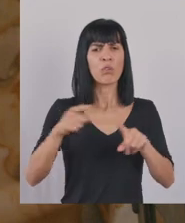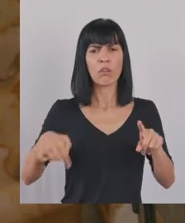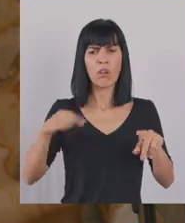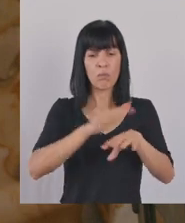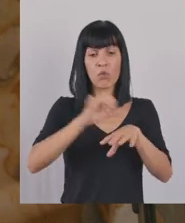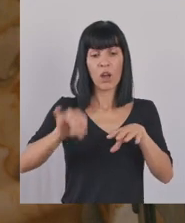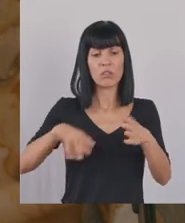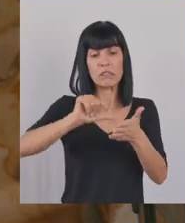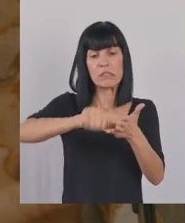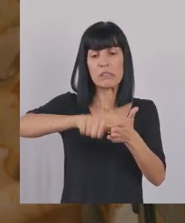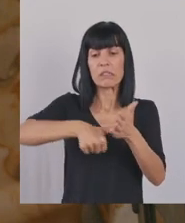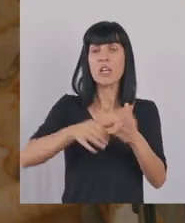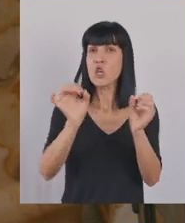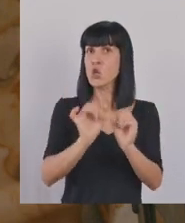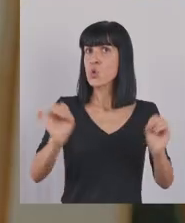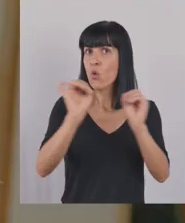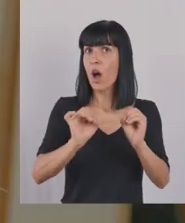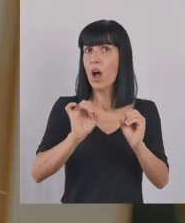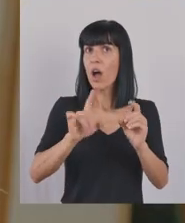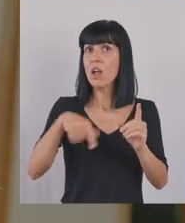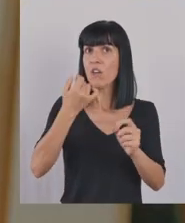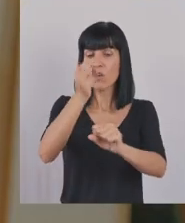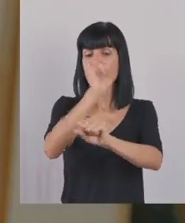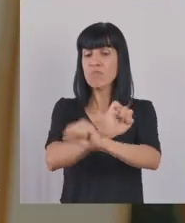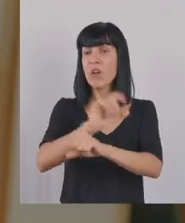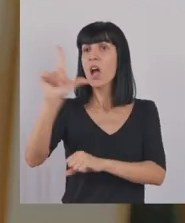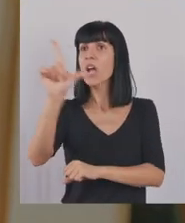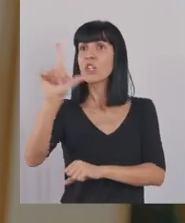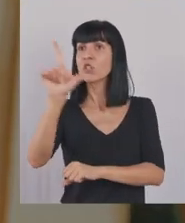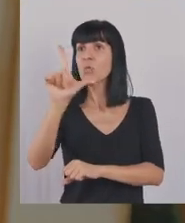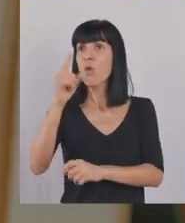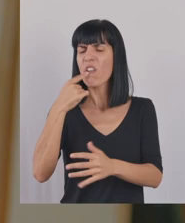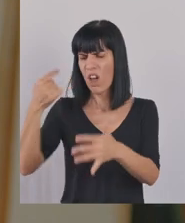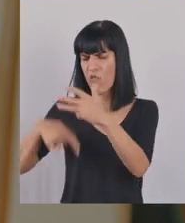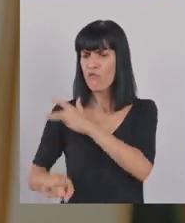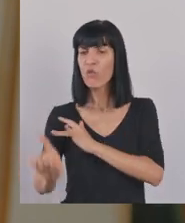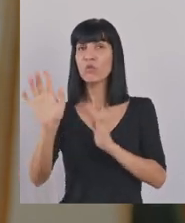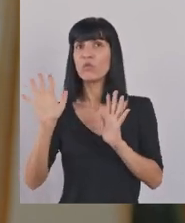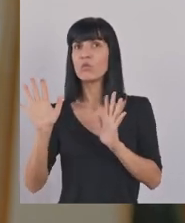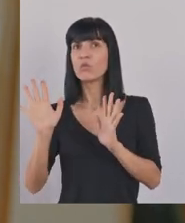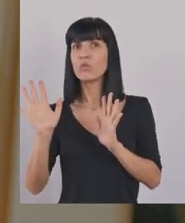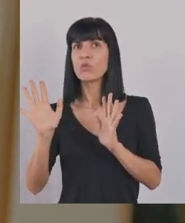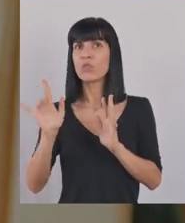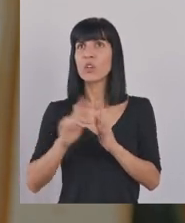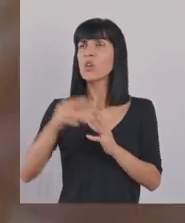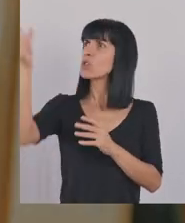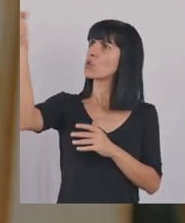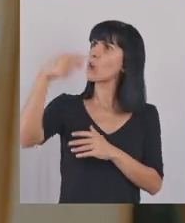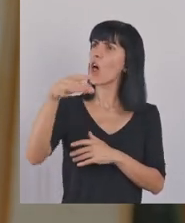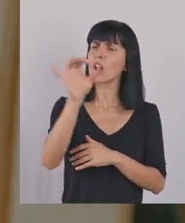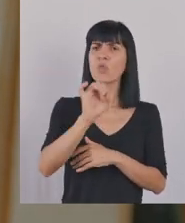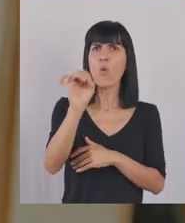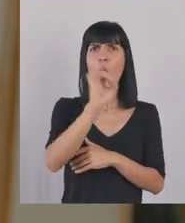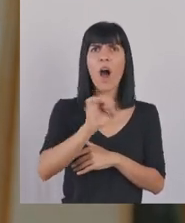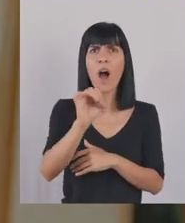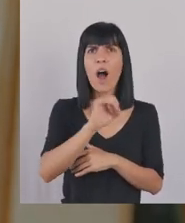o bilhete de identidade. Espataram-me logo no quarto andar do Governo Civil em Lisboa, lá para baixo. Nem o sol,